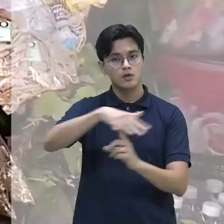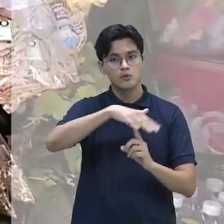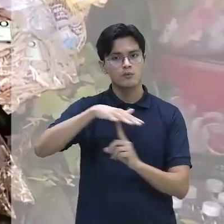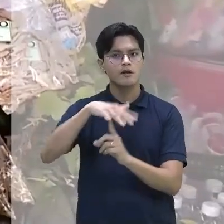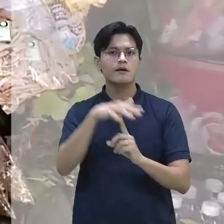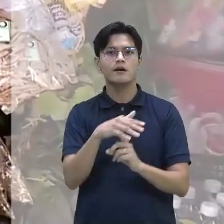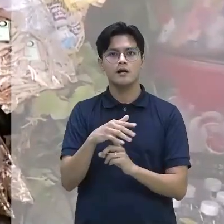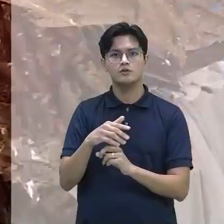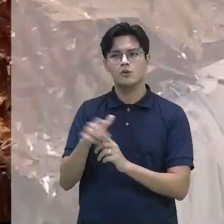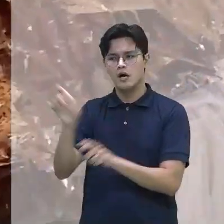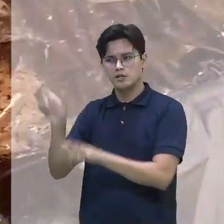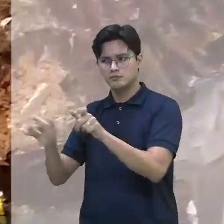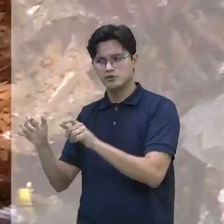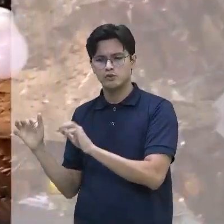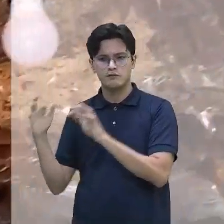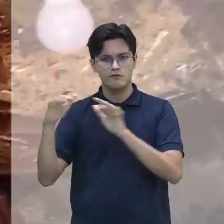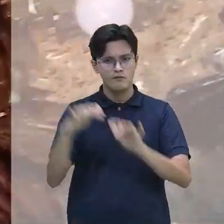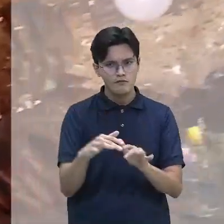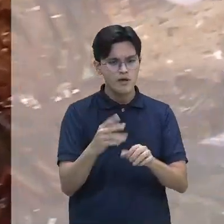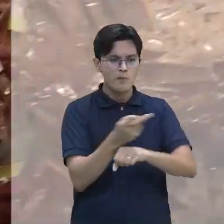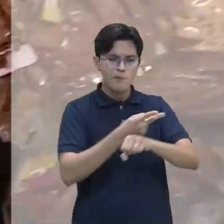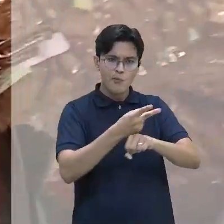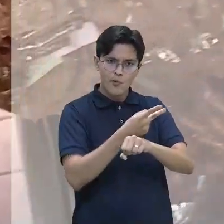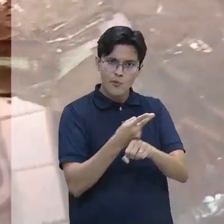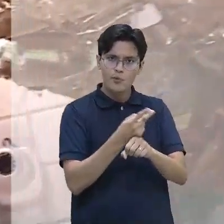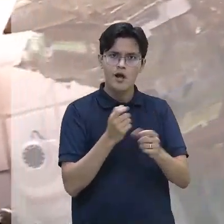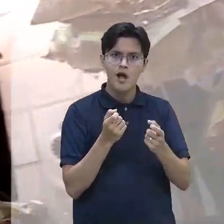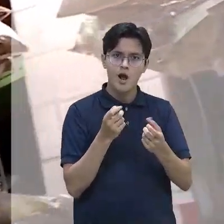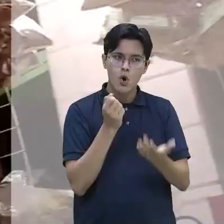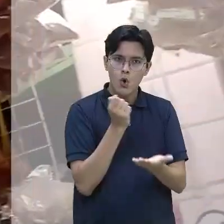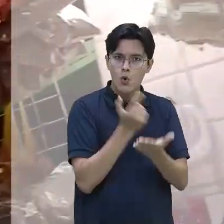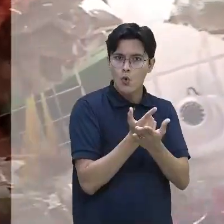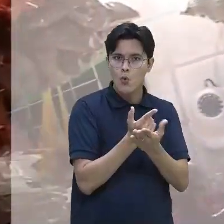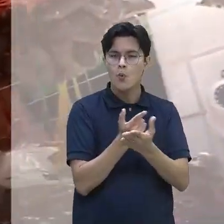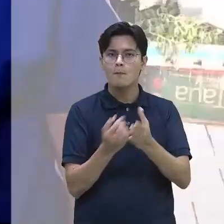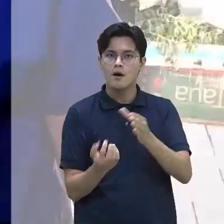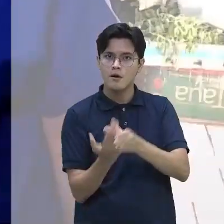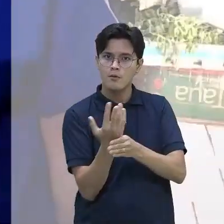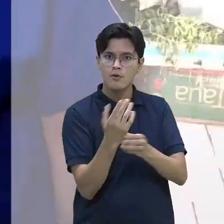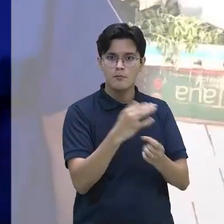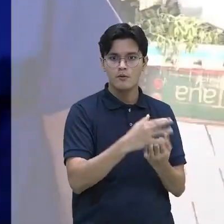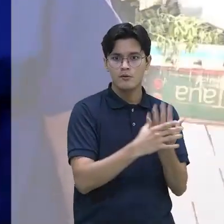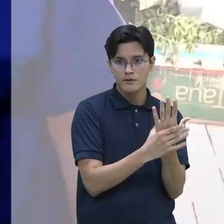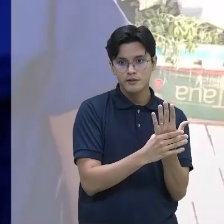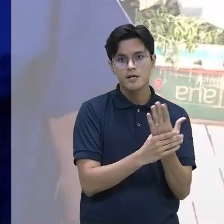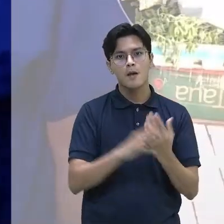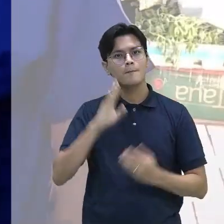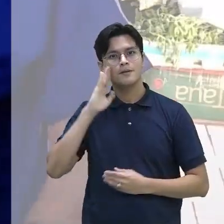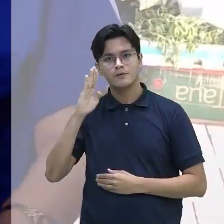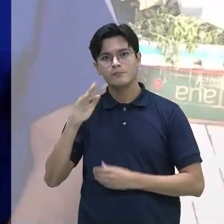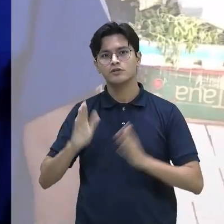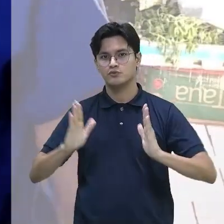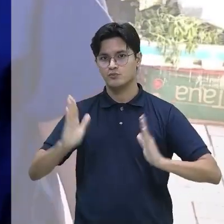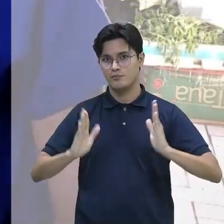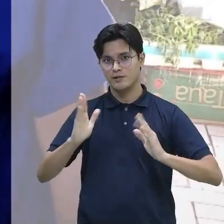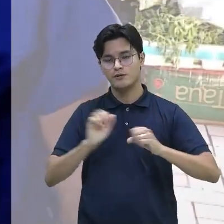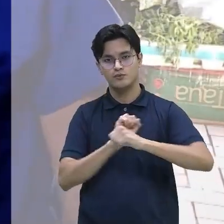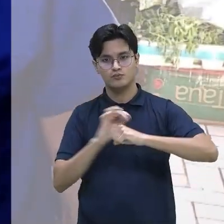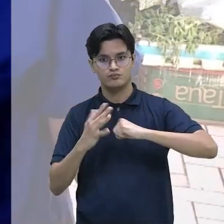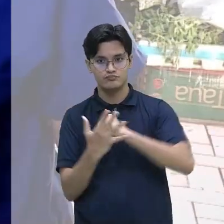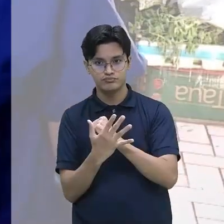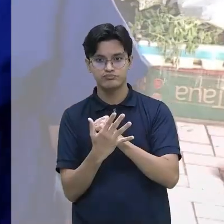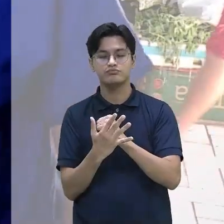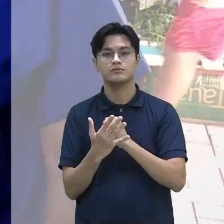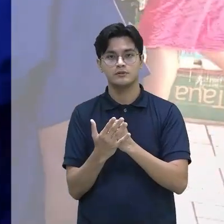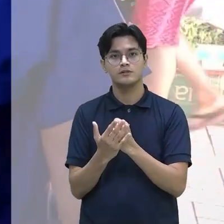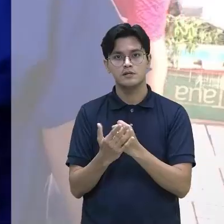medicinais, né, que tem ajudado muito no Covid. E agora o pessoal está tomando muito o quê? O mastruz, o